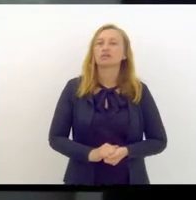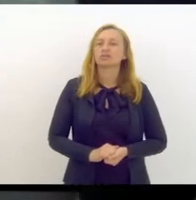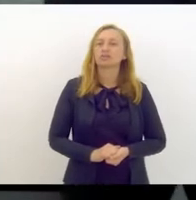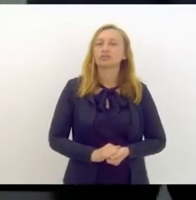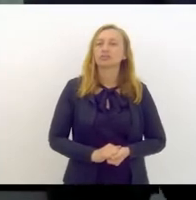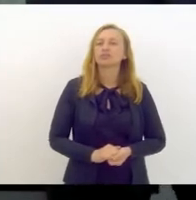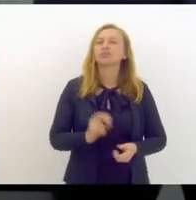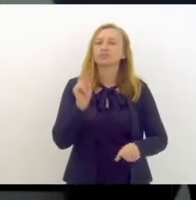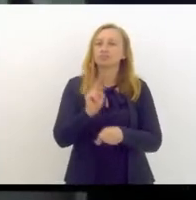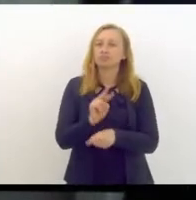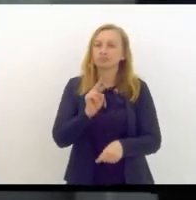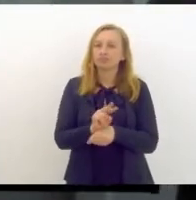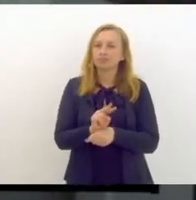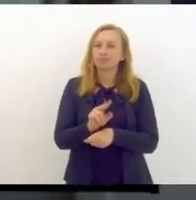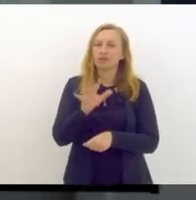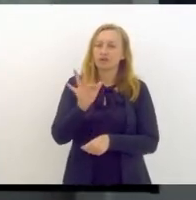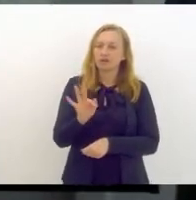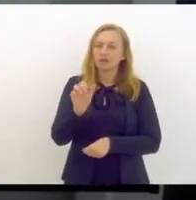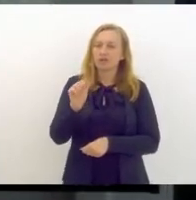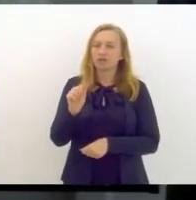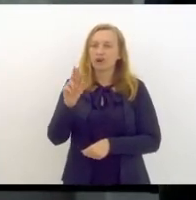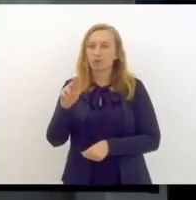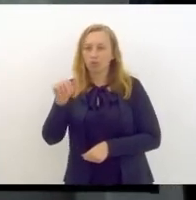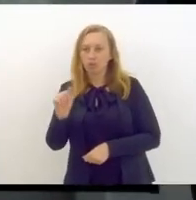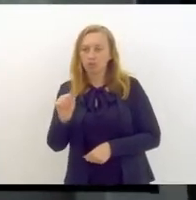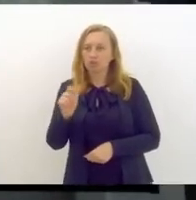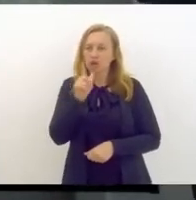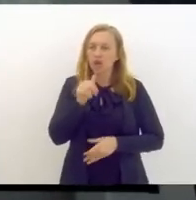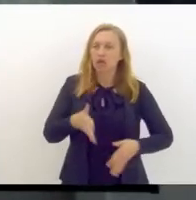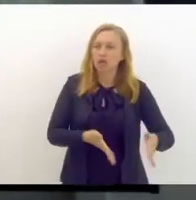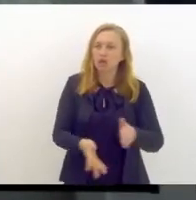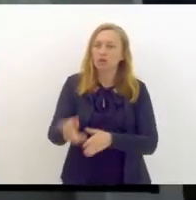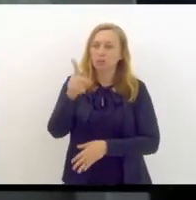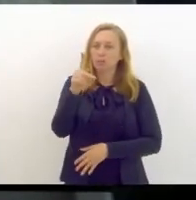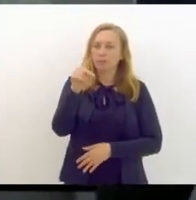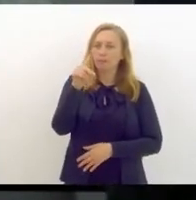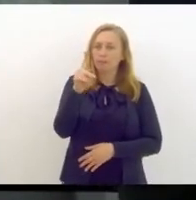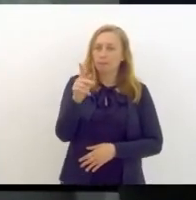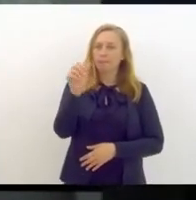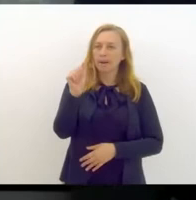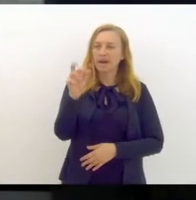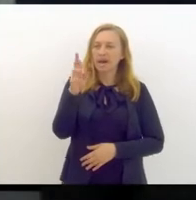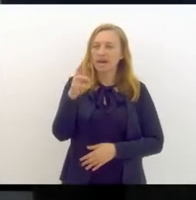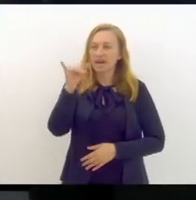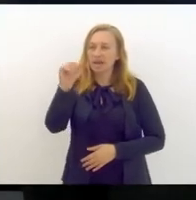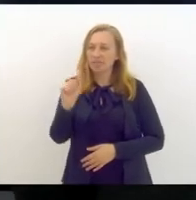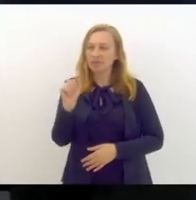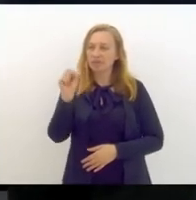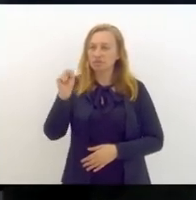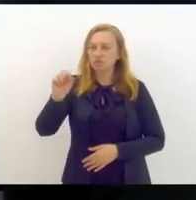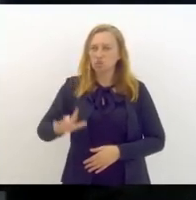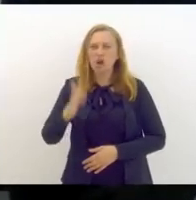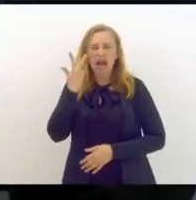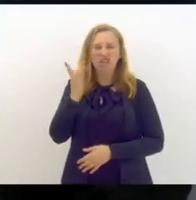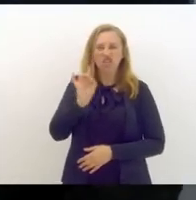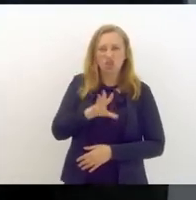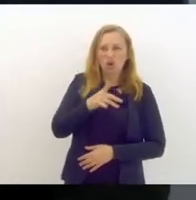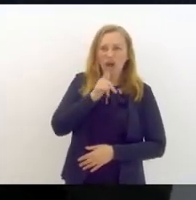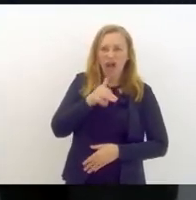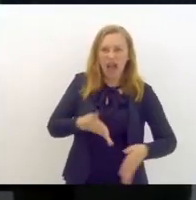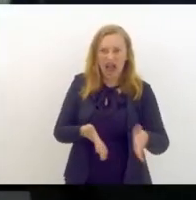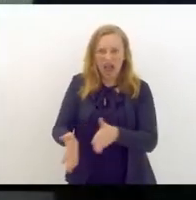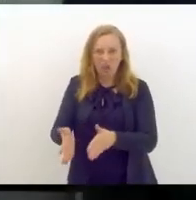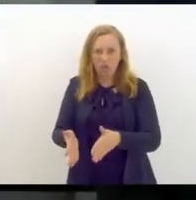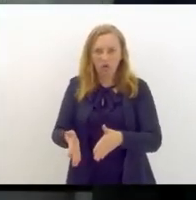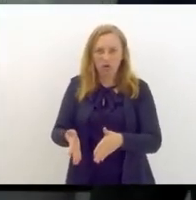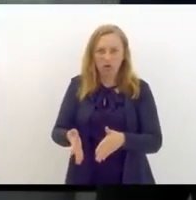A gente protege fauna. Rio Paraíba do Sul, fauna. Para quem acha que o Rio Paraíba do Sul é só água ou vala de esgoto, está